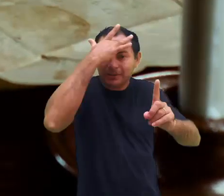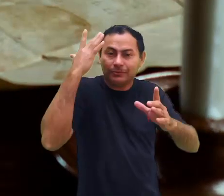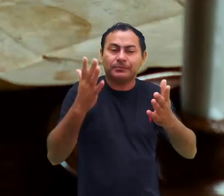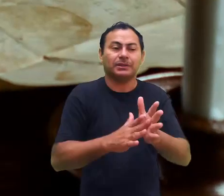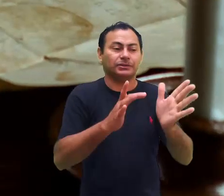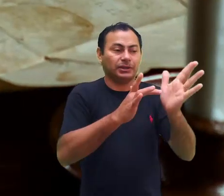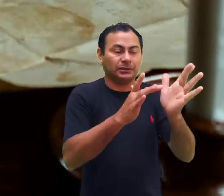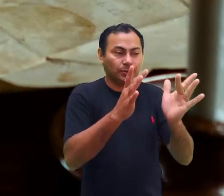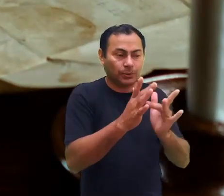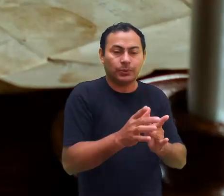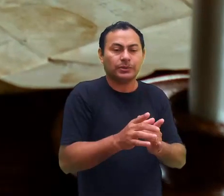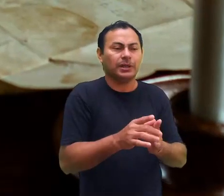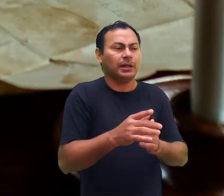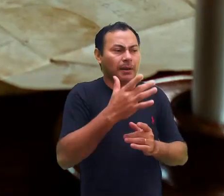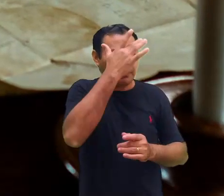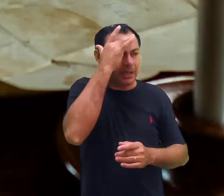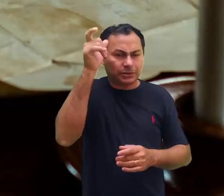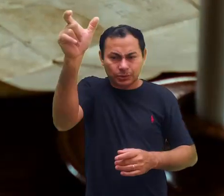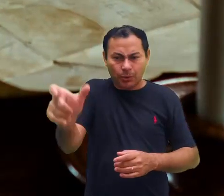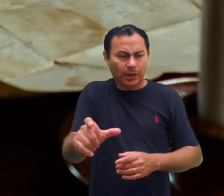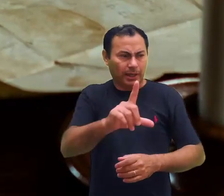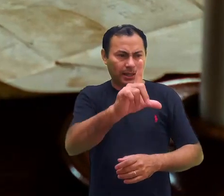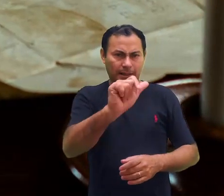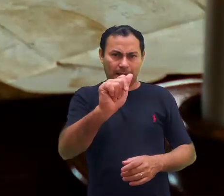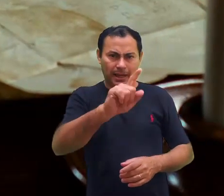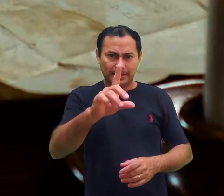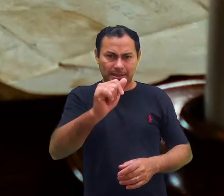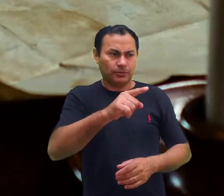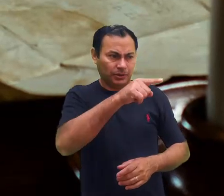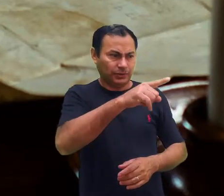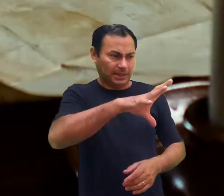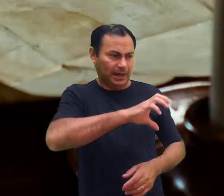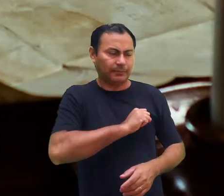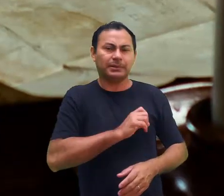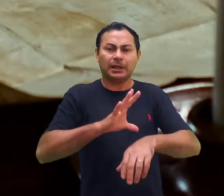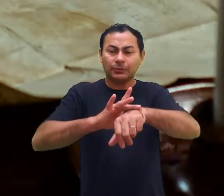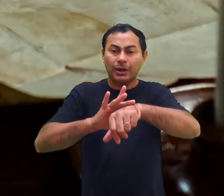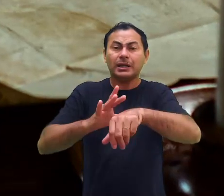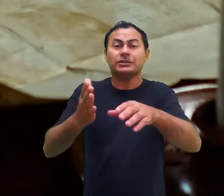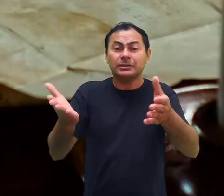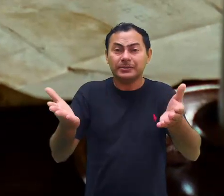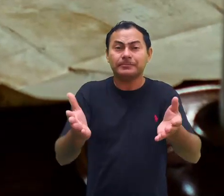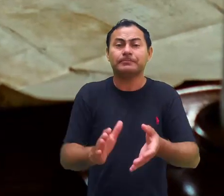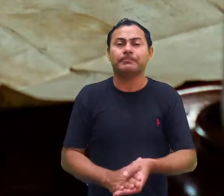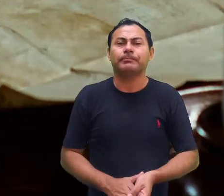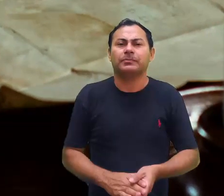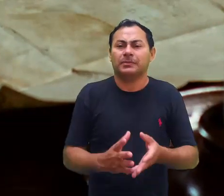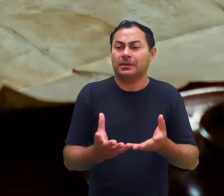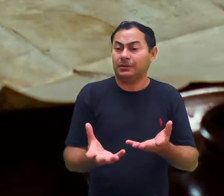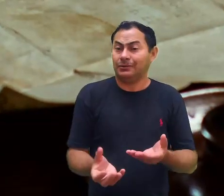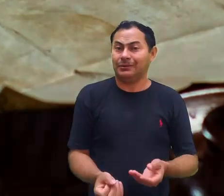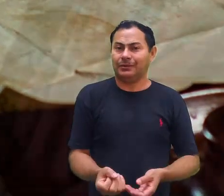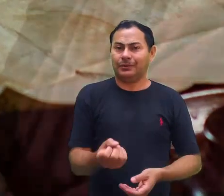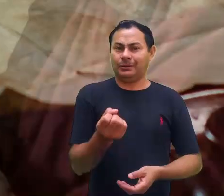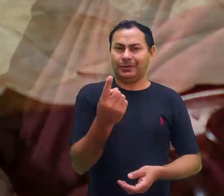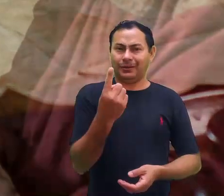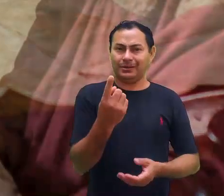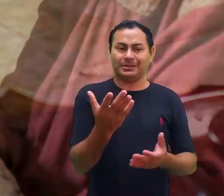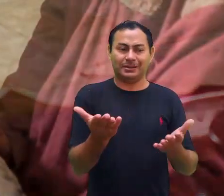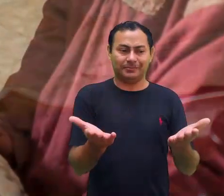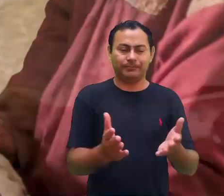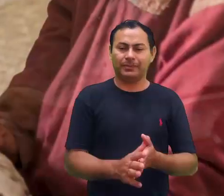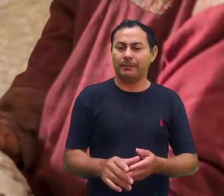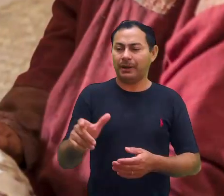hein? Jesus, aquele a quem amas, está doente. Que coisa incrível,